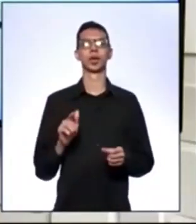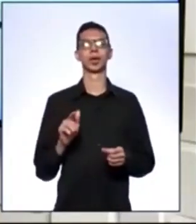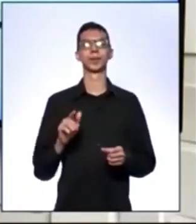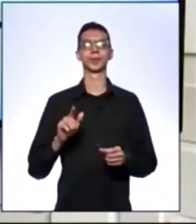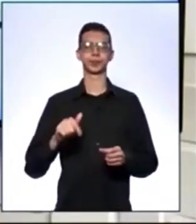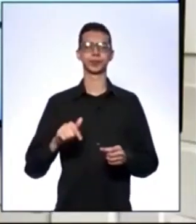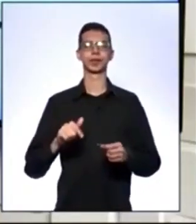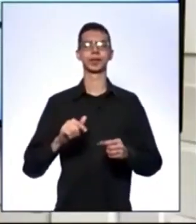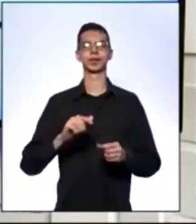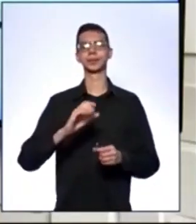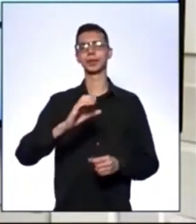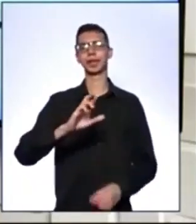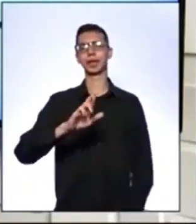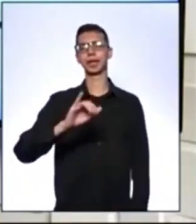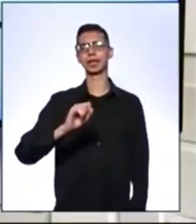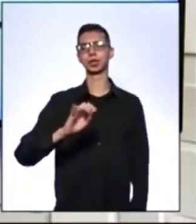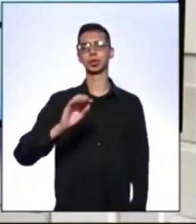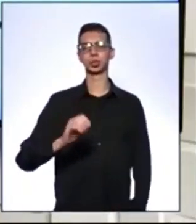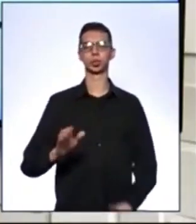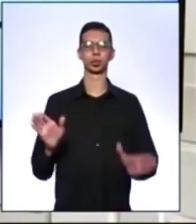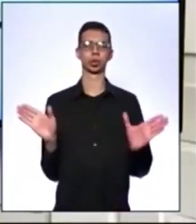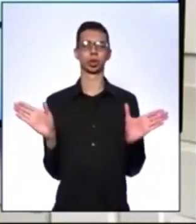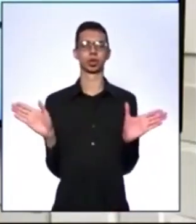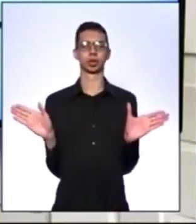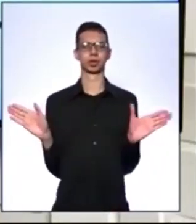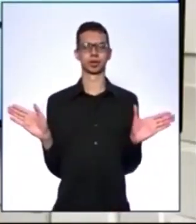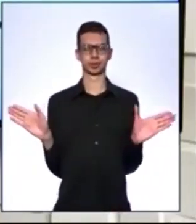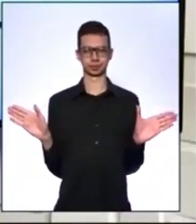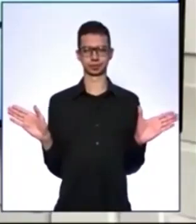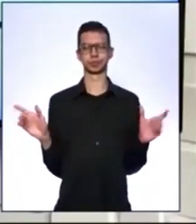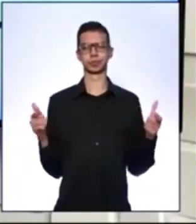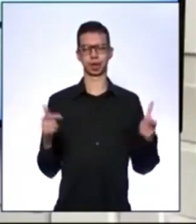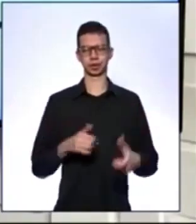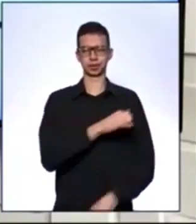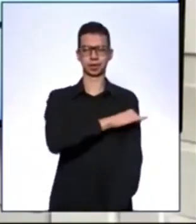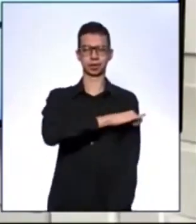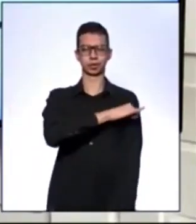época de Getúlio Vargas. Veja, já falei de